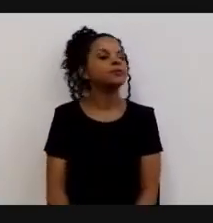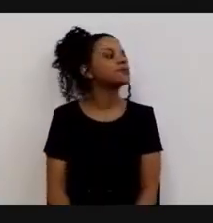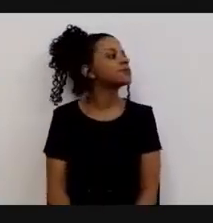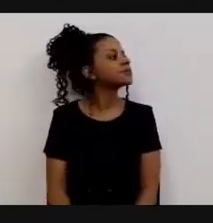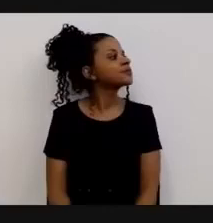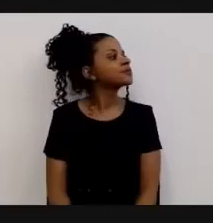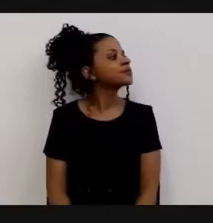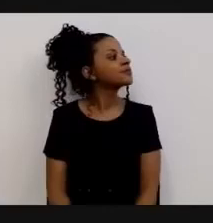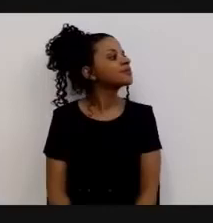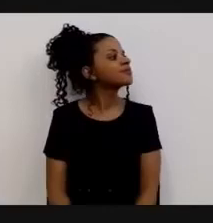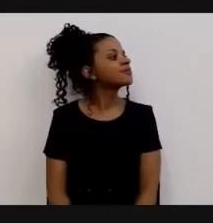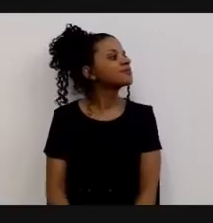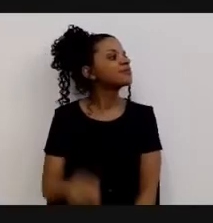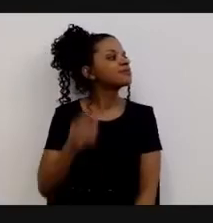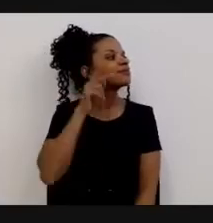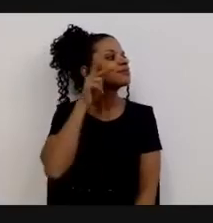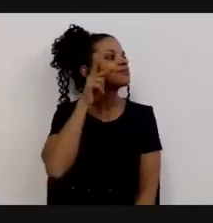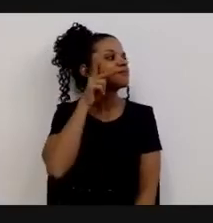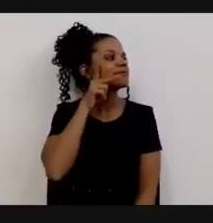sinal é